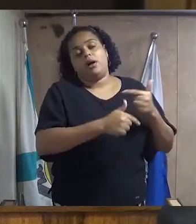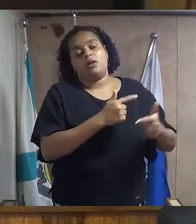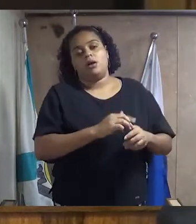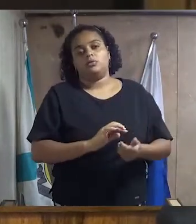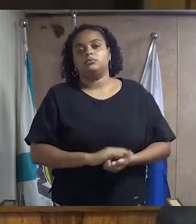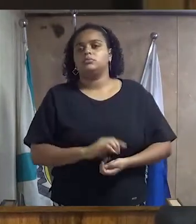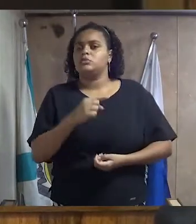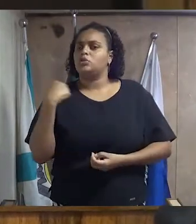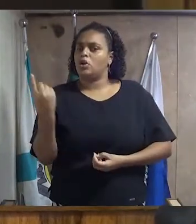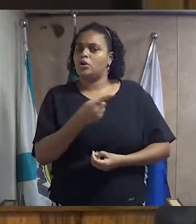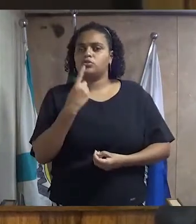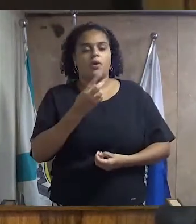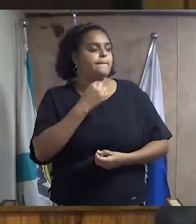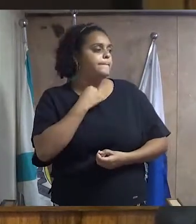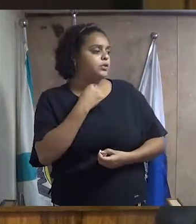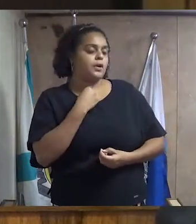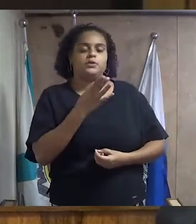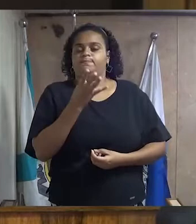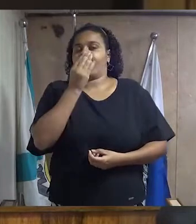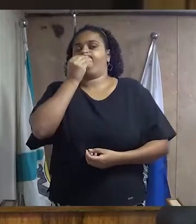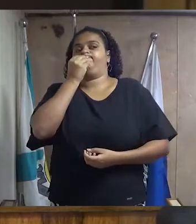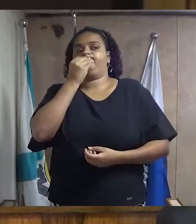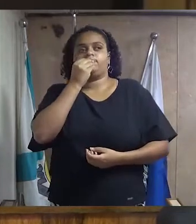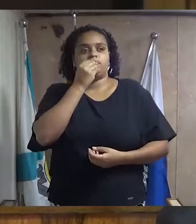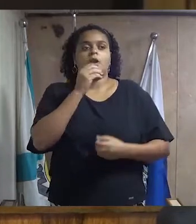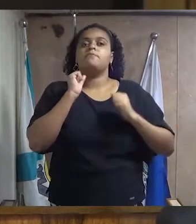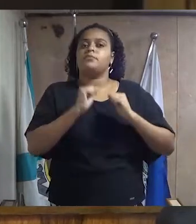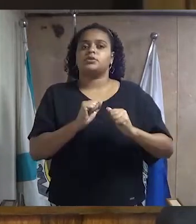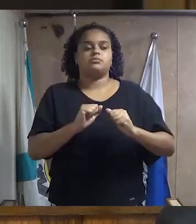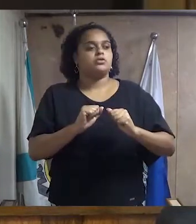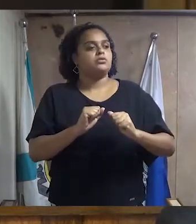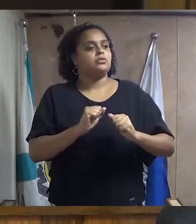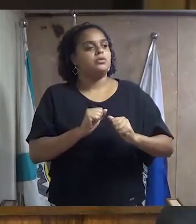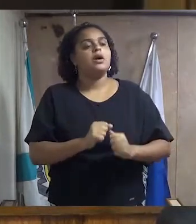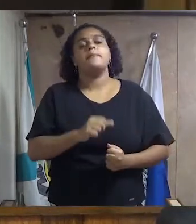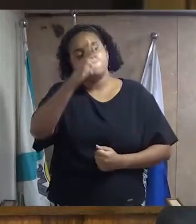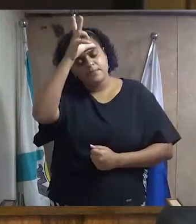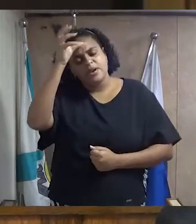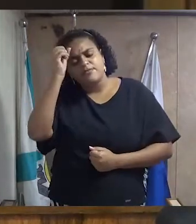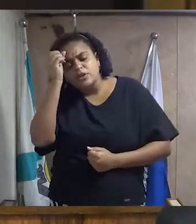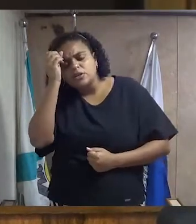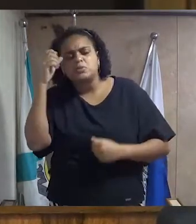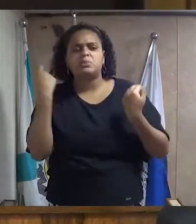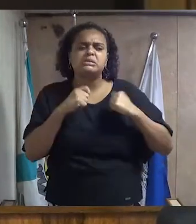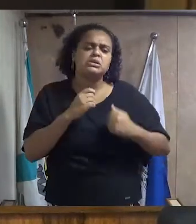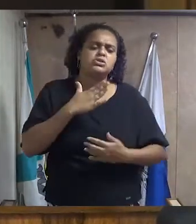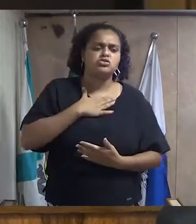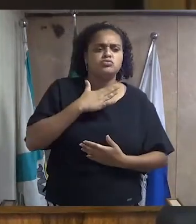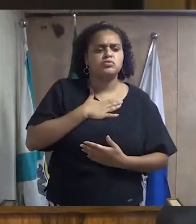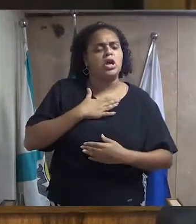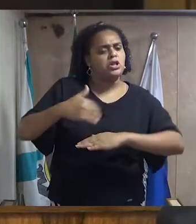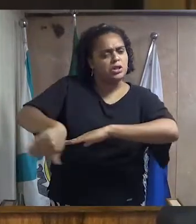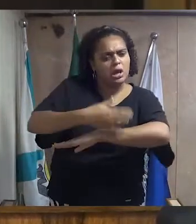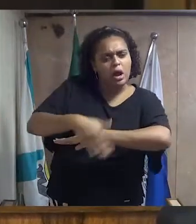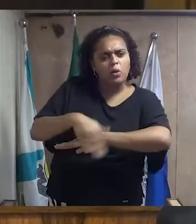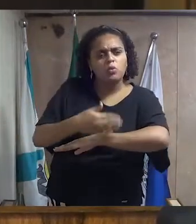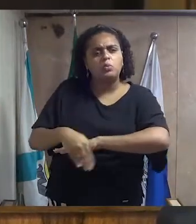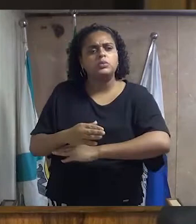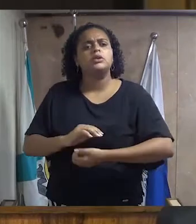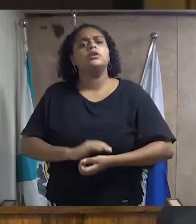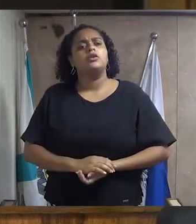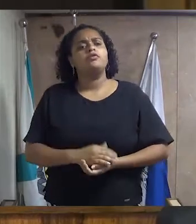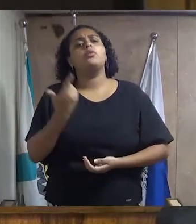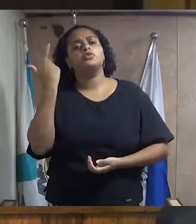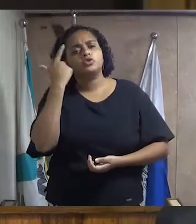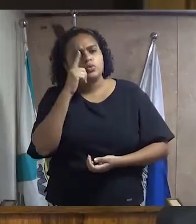Não podemos nos calar. Temos que estar trabalhando, atuando. O prefeito precisa da gente. A gente está na rua e vamos